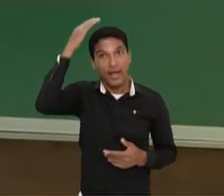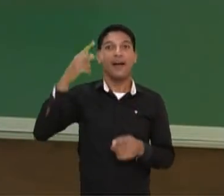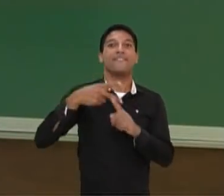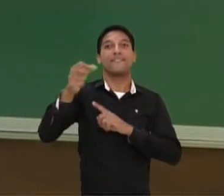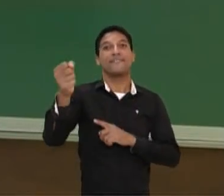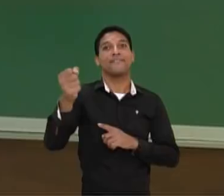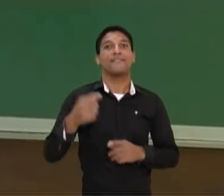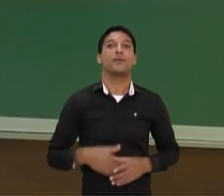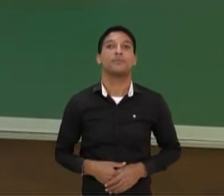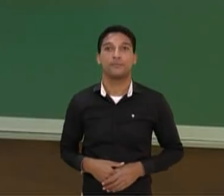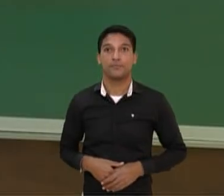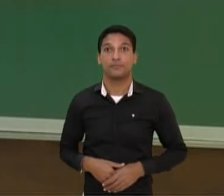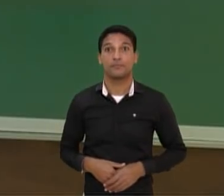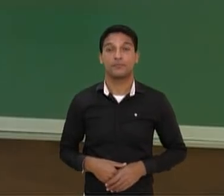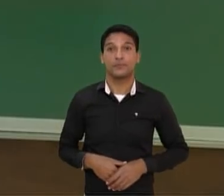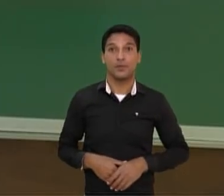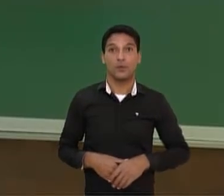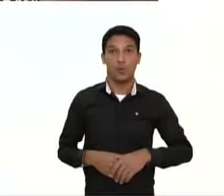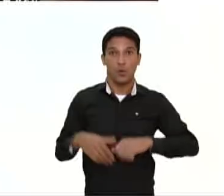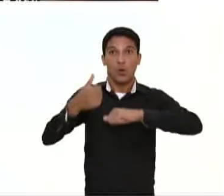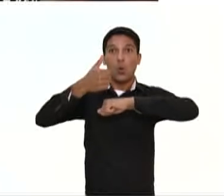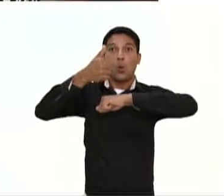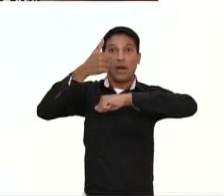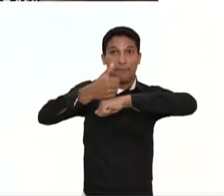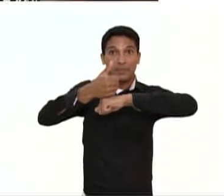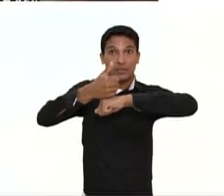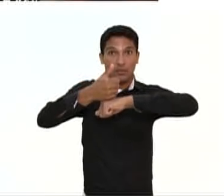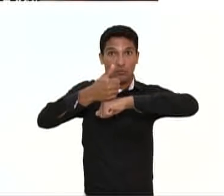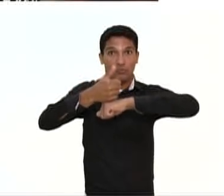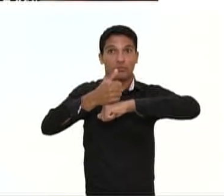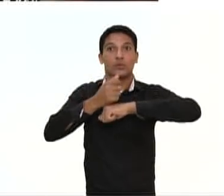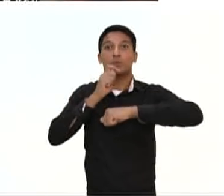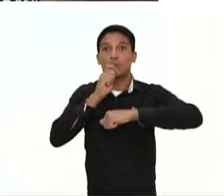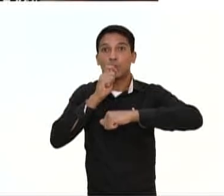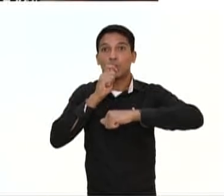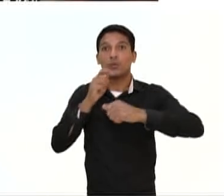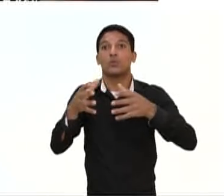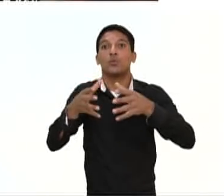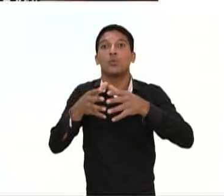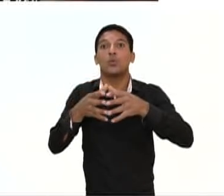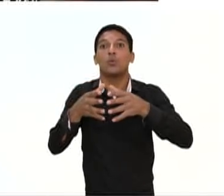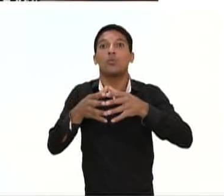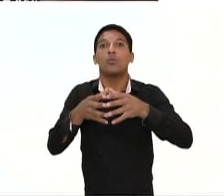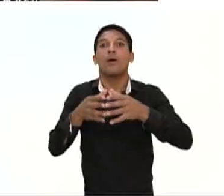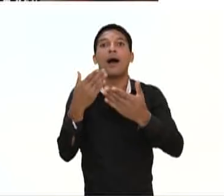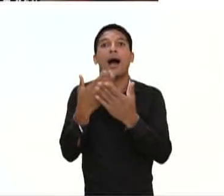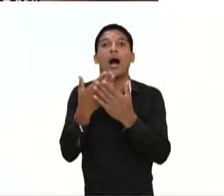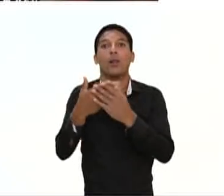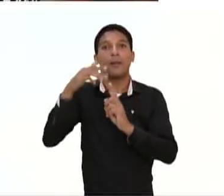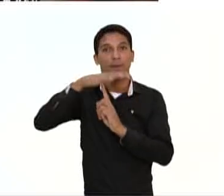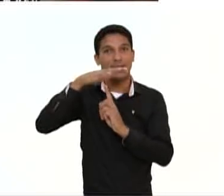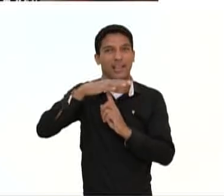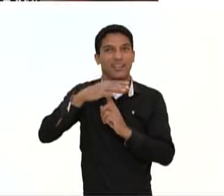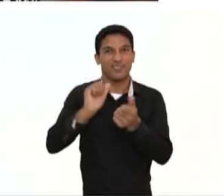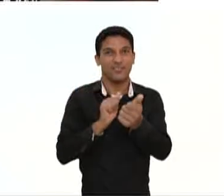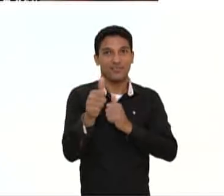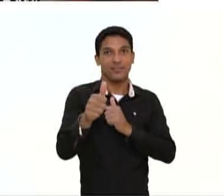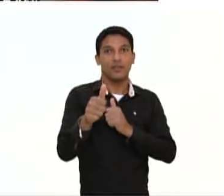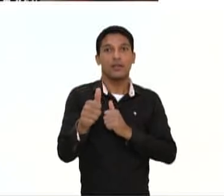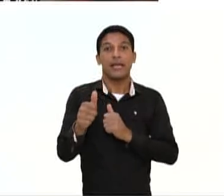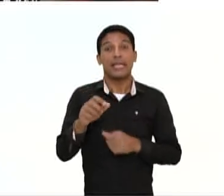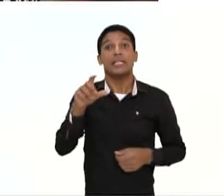O capitão do time Aula Paranaense escolhe coroa. Qual é a chance de ele ganhar e escolher o